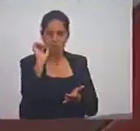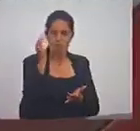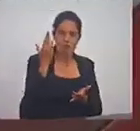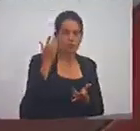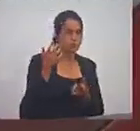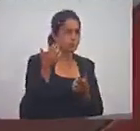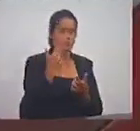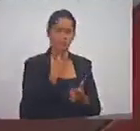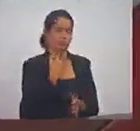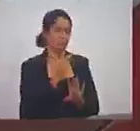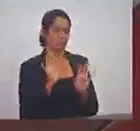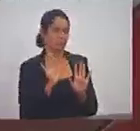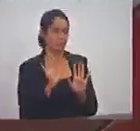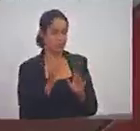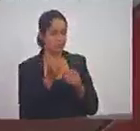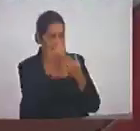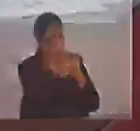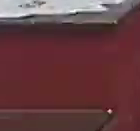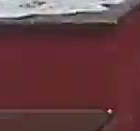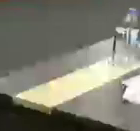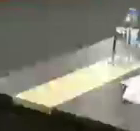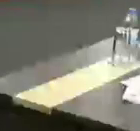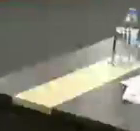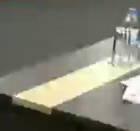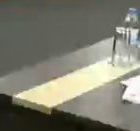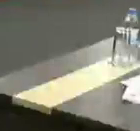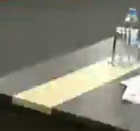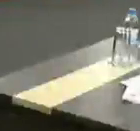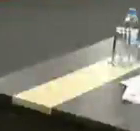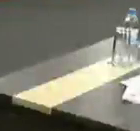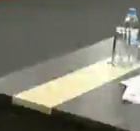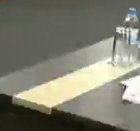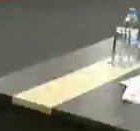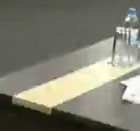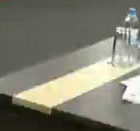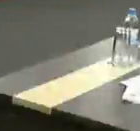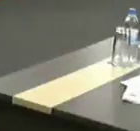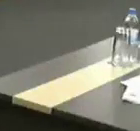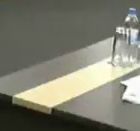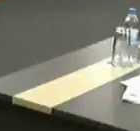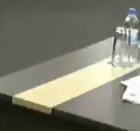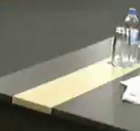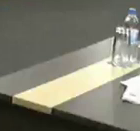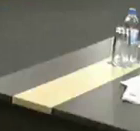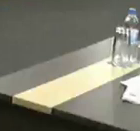presidente. Próximo vereador escrito, vereador Rodrigo Beleza.